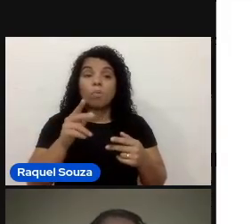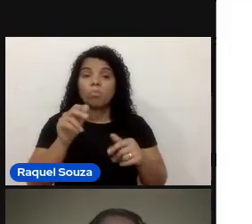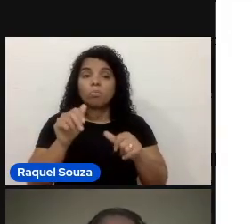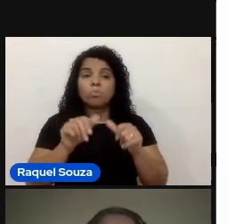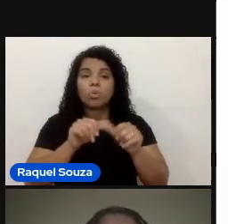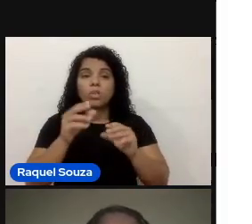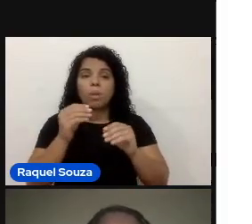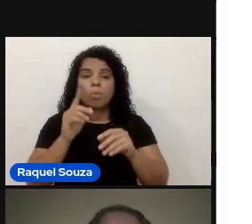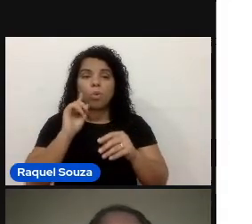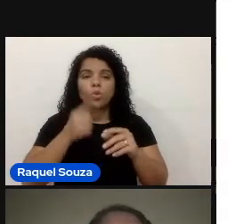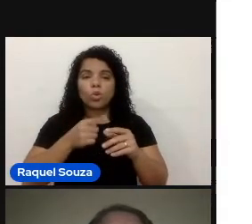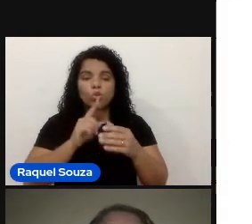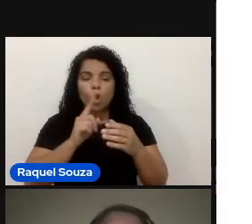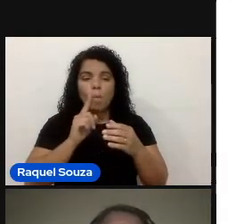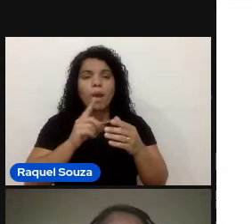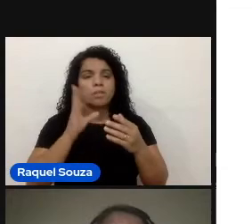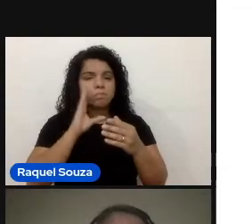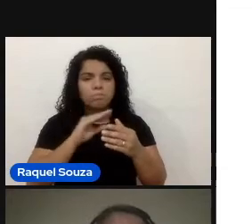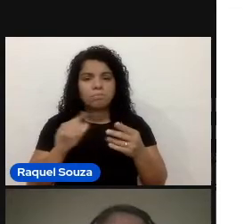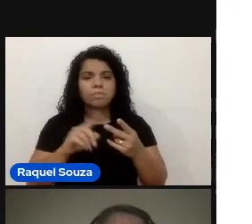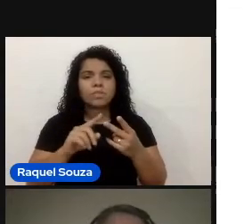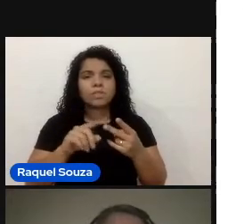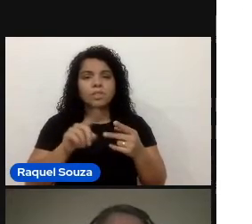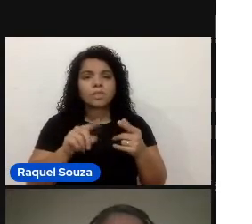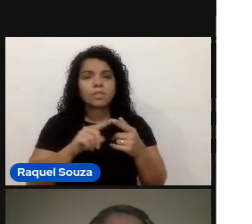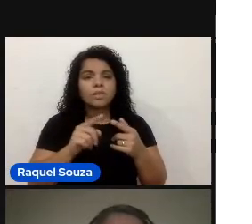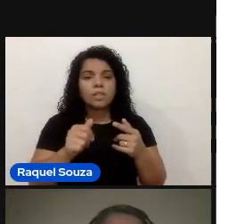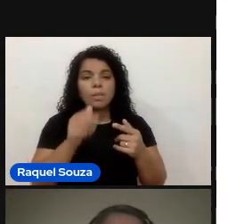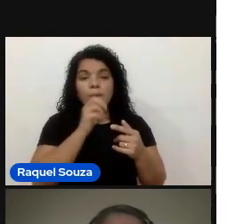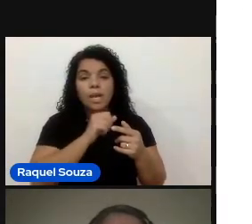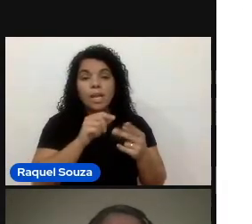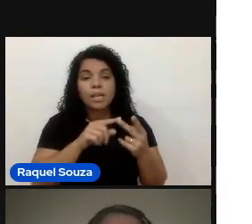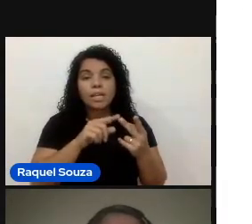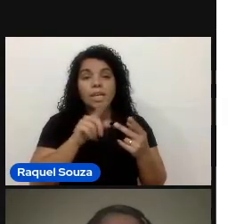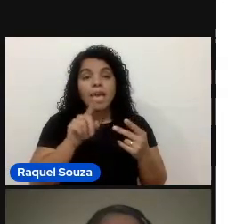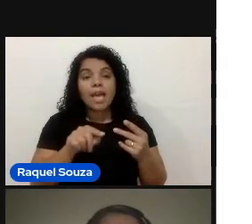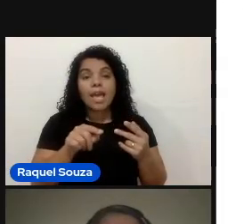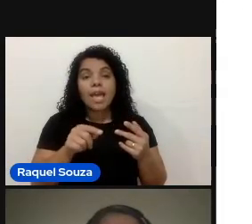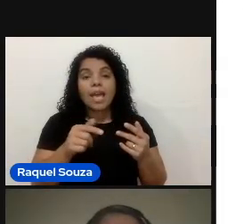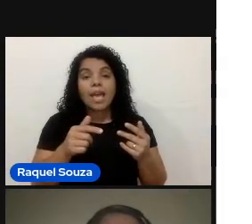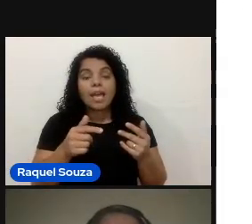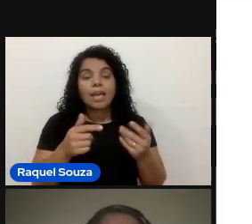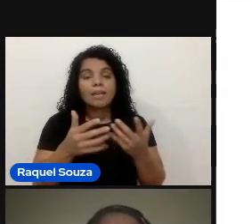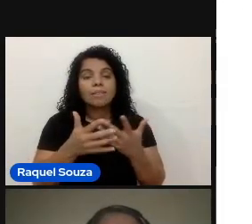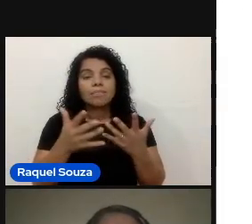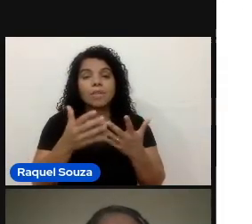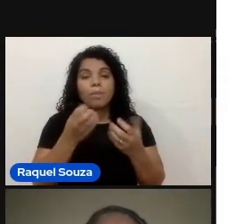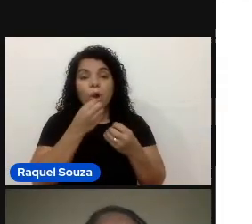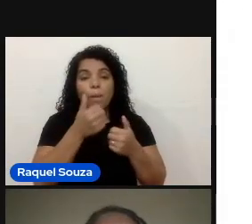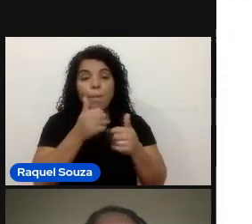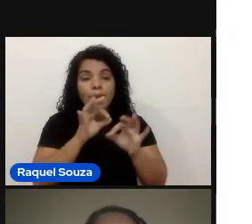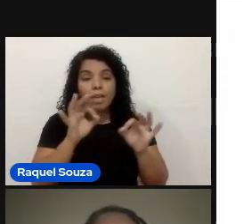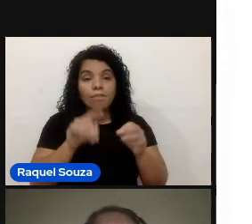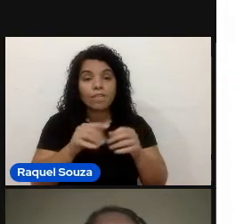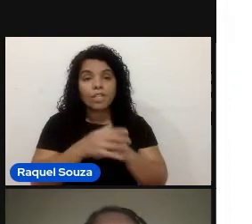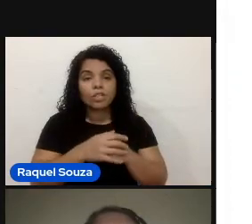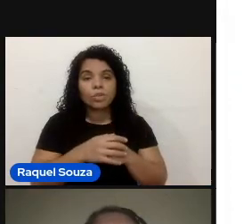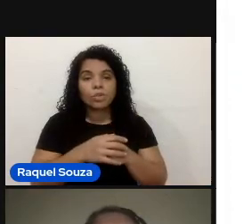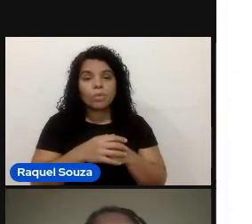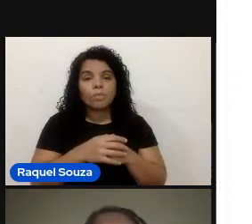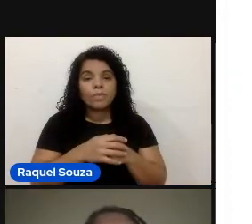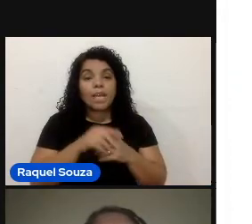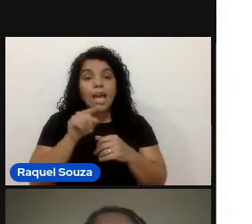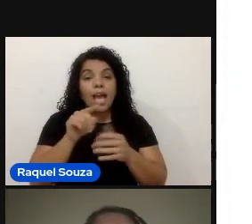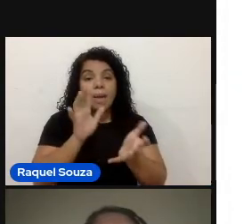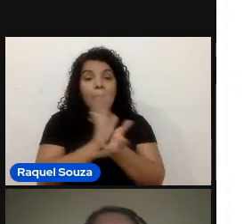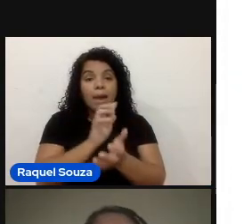bem tranquilo. O Yarn é mais rápido para instalar dependências, né? Esse é o maior benefício. A parte de API do